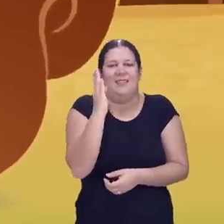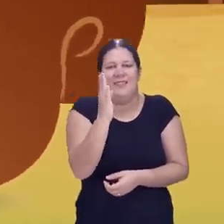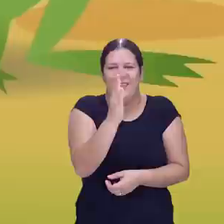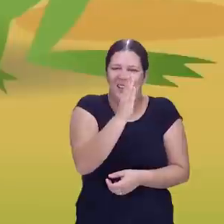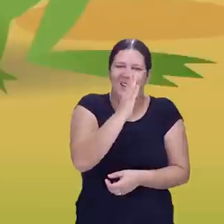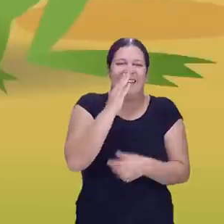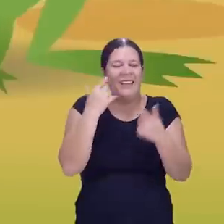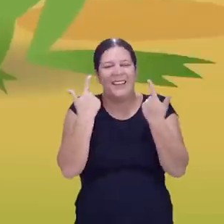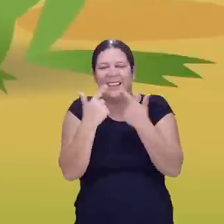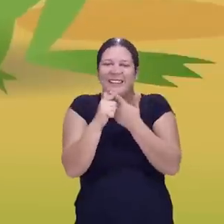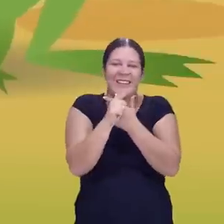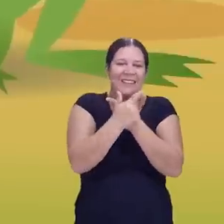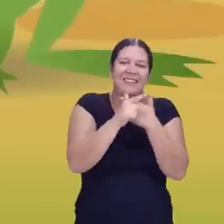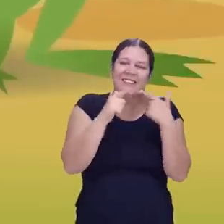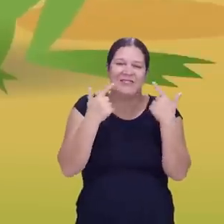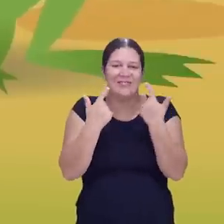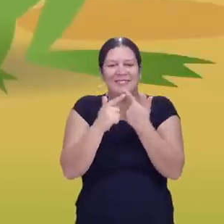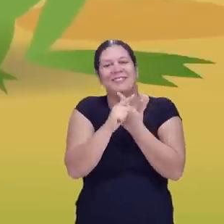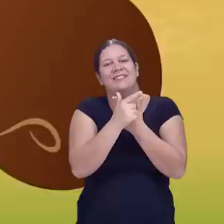tonto.